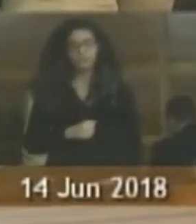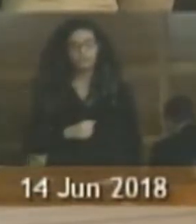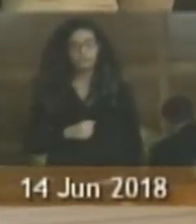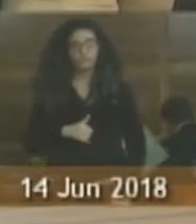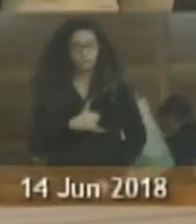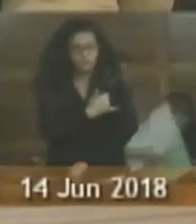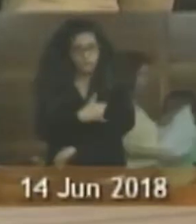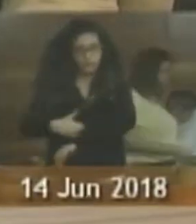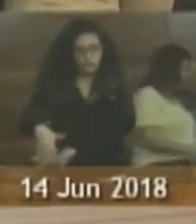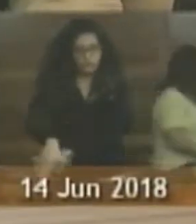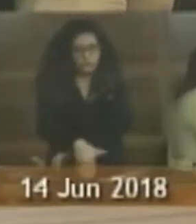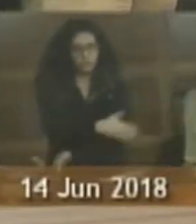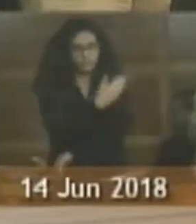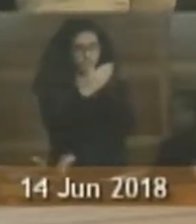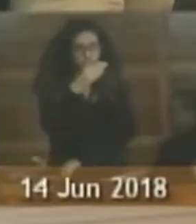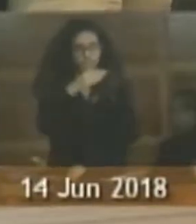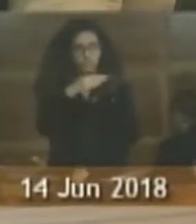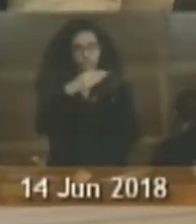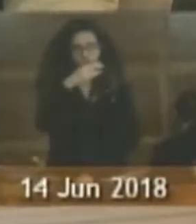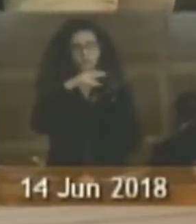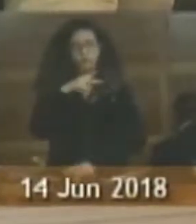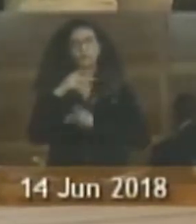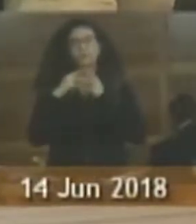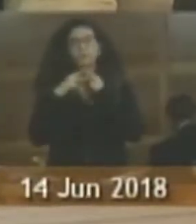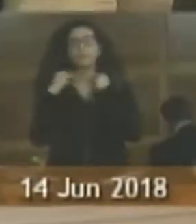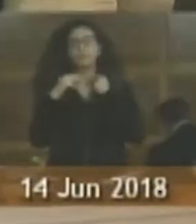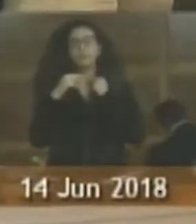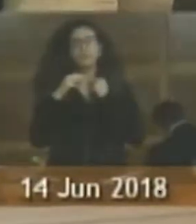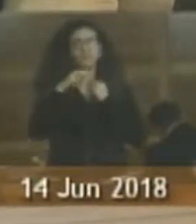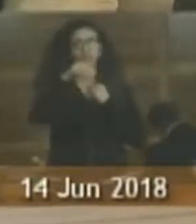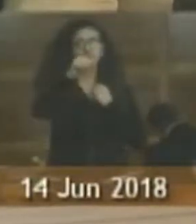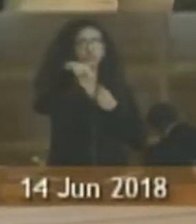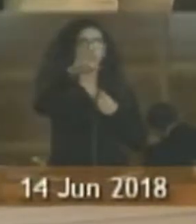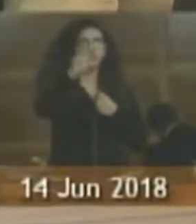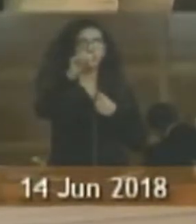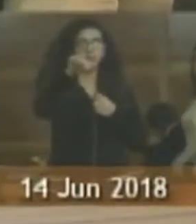recapeamento asfáltico na rua Padre Antônio Miller, bairro Monsuaba.